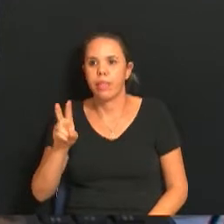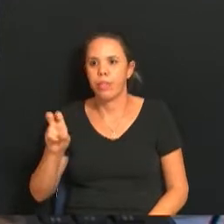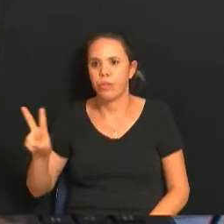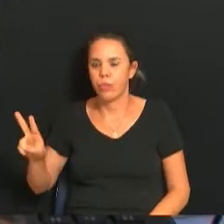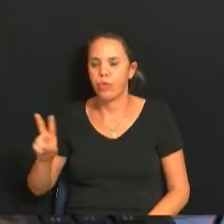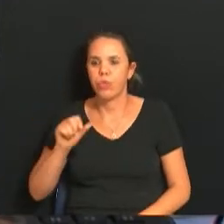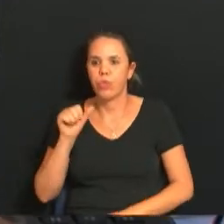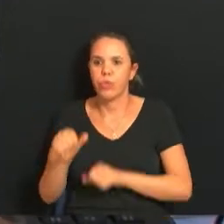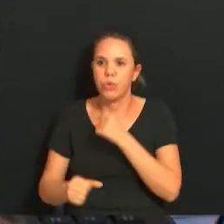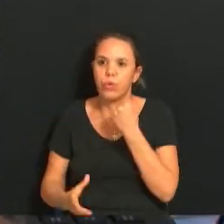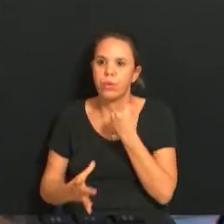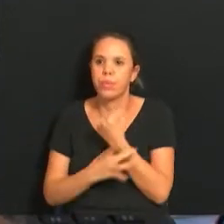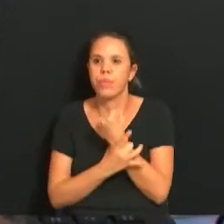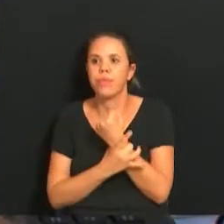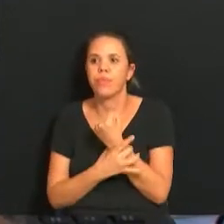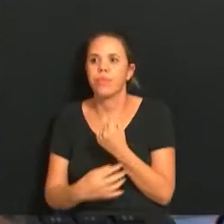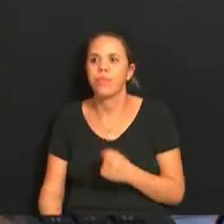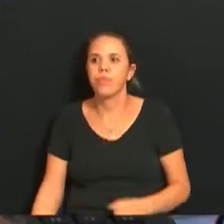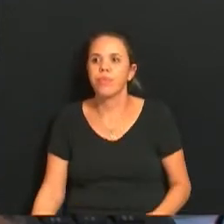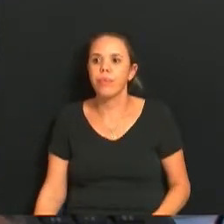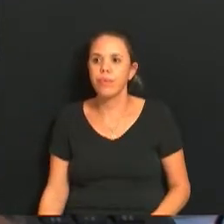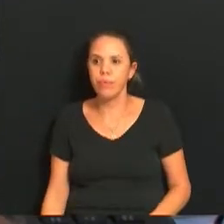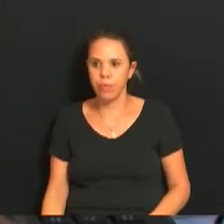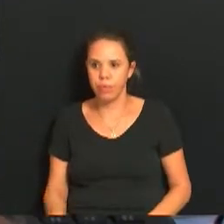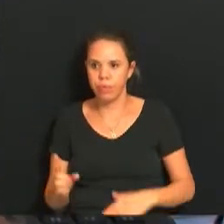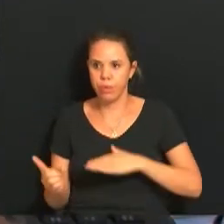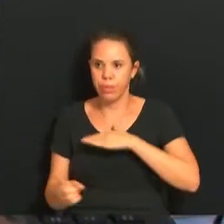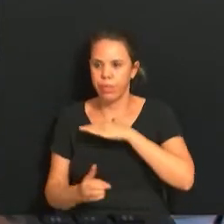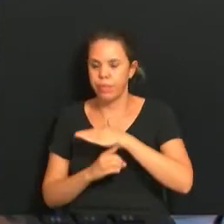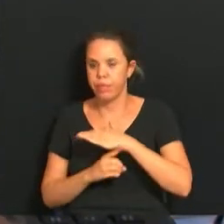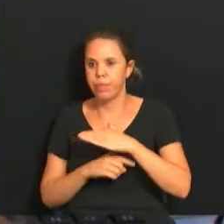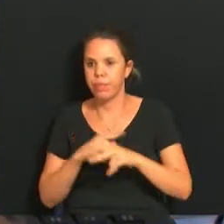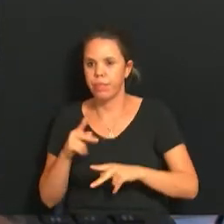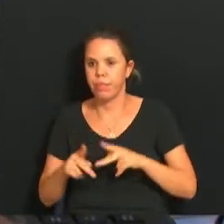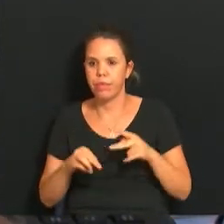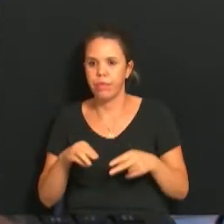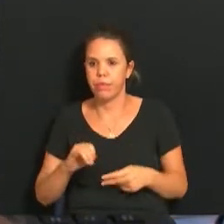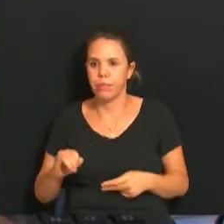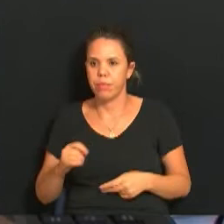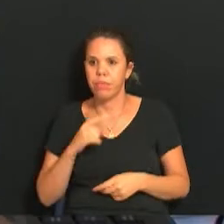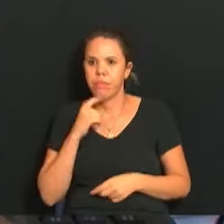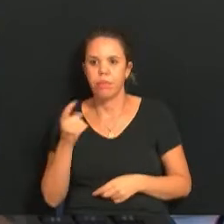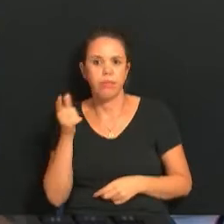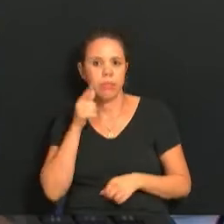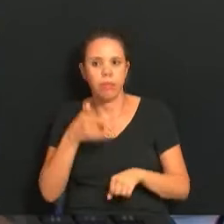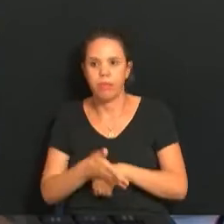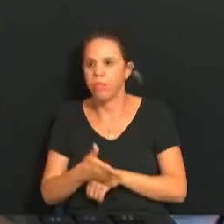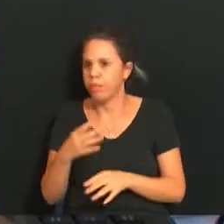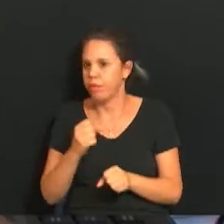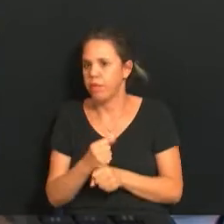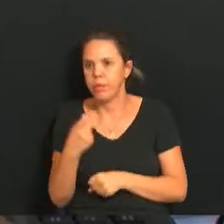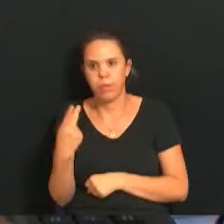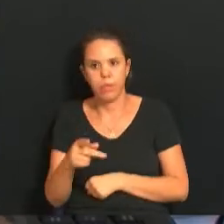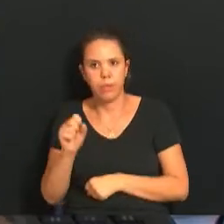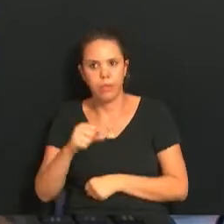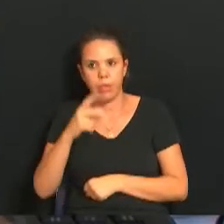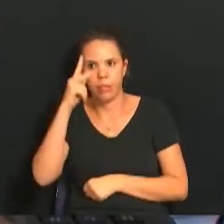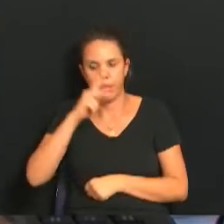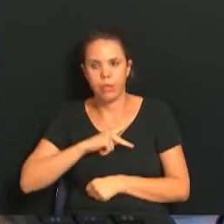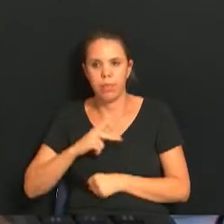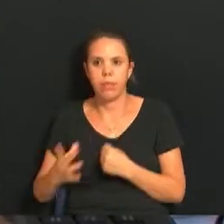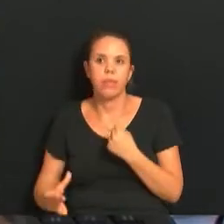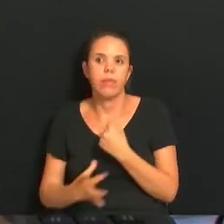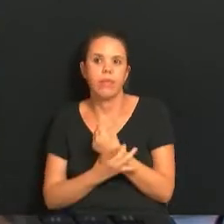nível de segurança, né, para os clientes, tudo para os MEIs. Então, ninguém vai conseguir acessar a conta deles. Então, essa é uma segurança